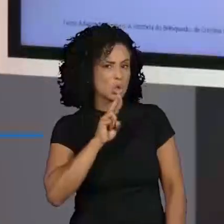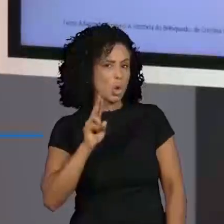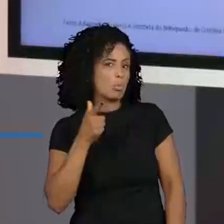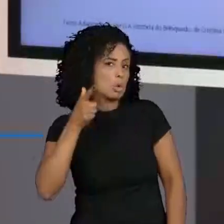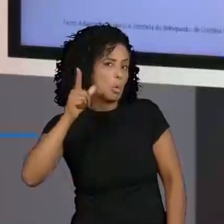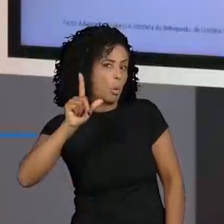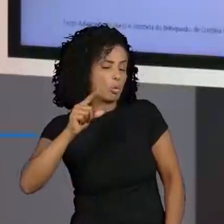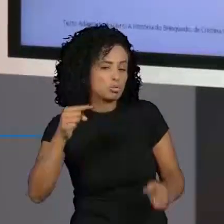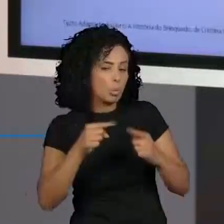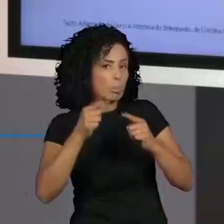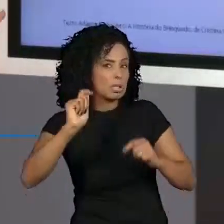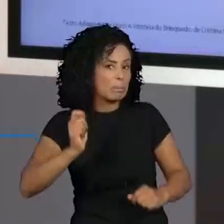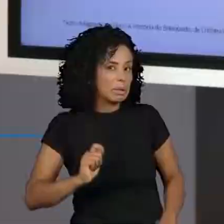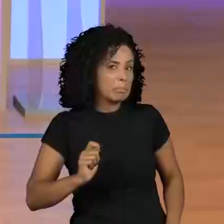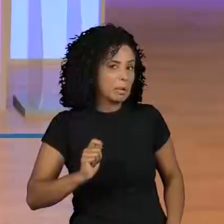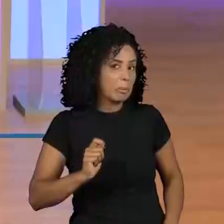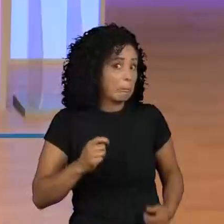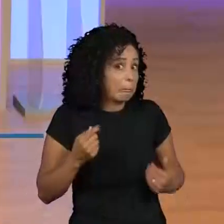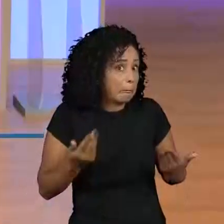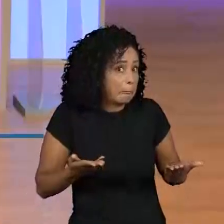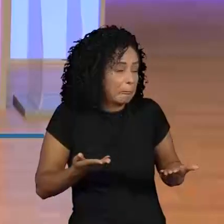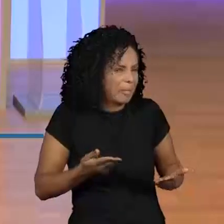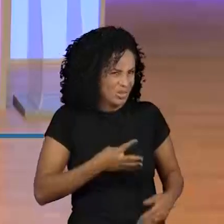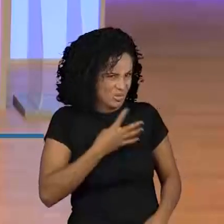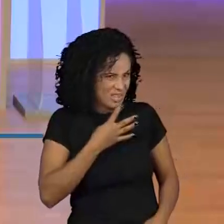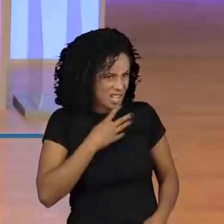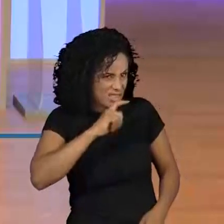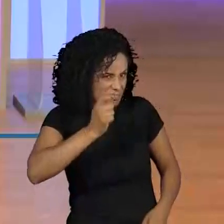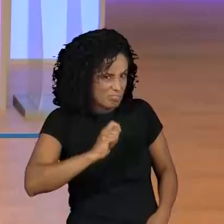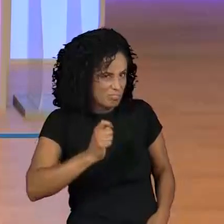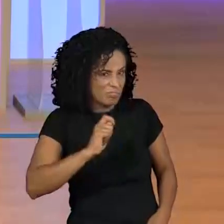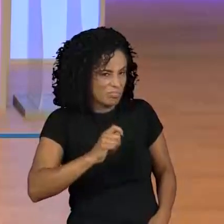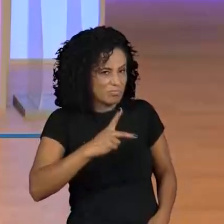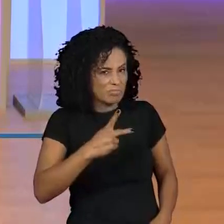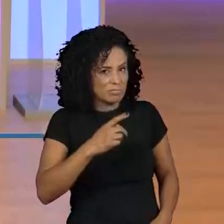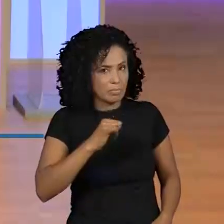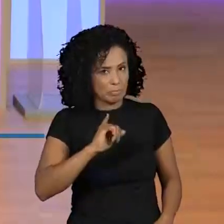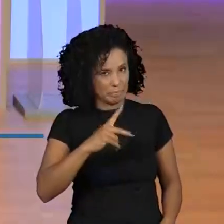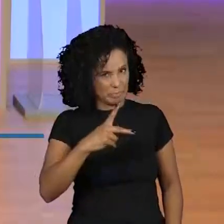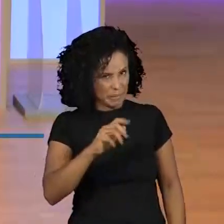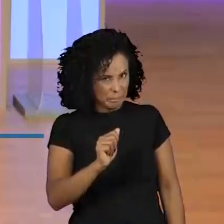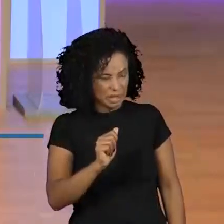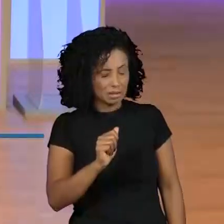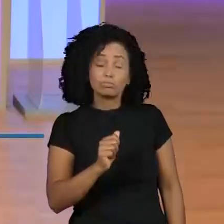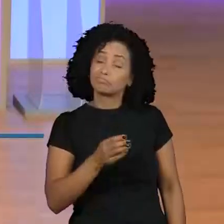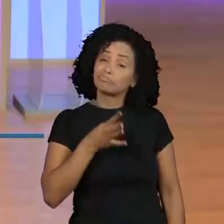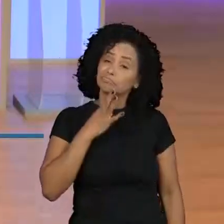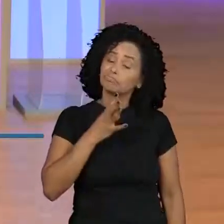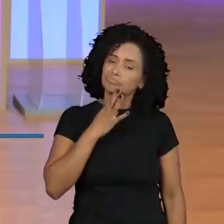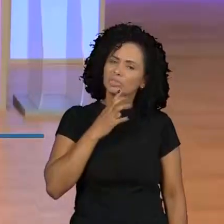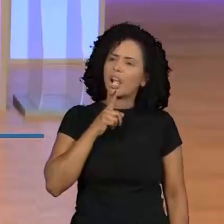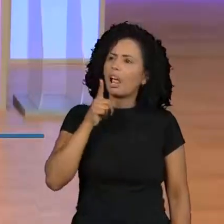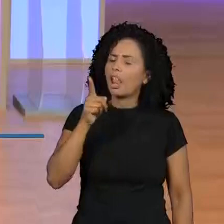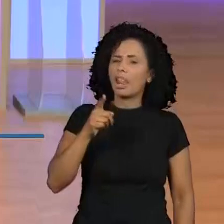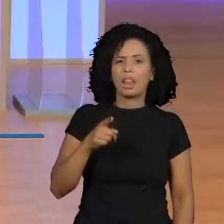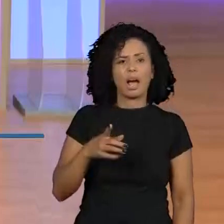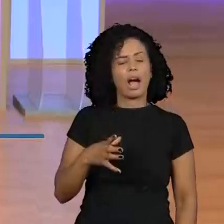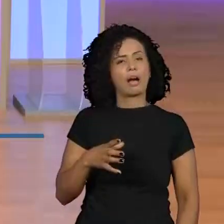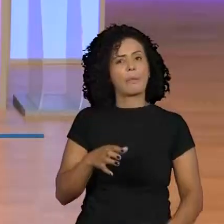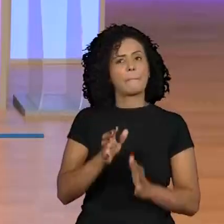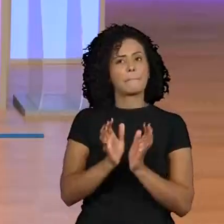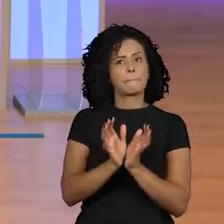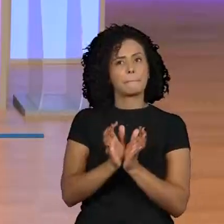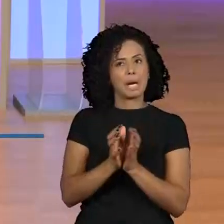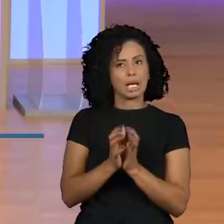que é utilizado esse brinquedo? Você conhecia mesmo como pipa, professora? Eu conhecia como um pipa. Em Pernambuco, era chamado de